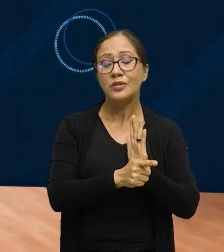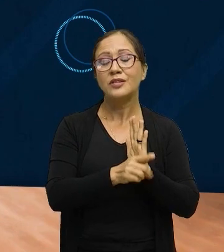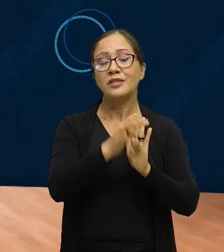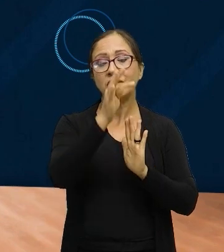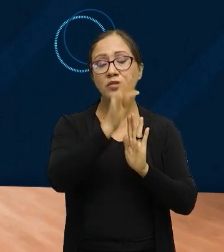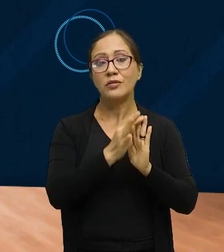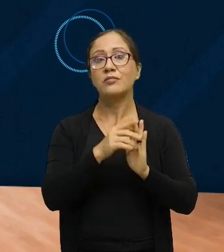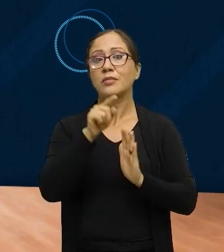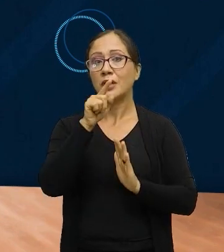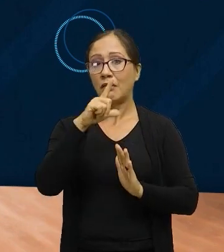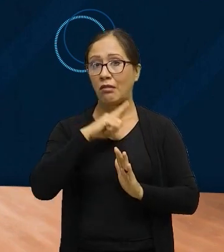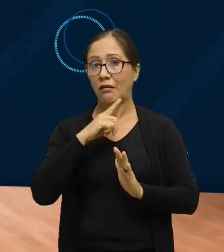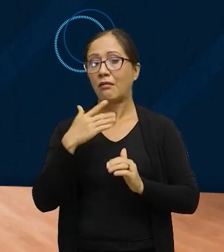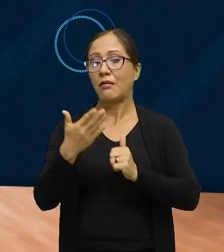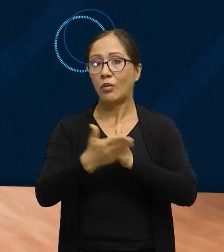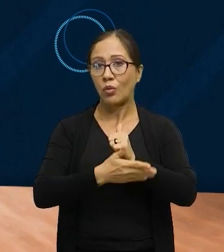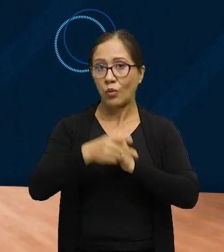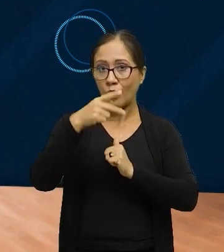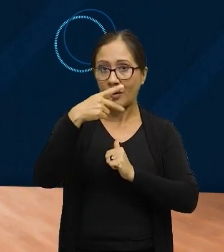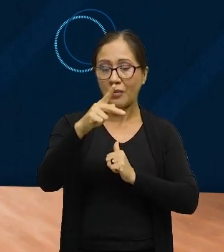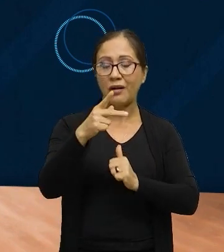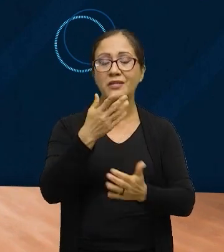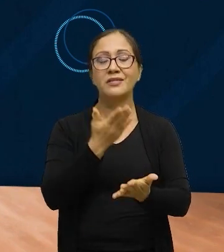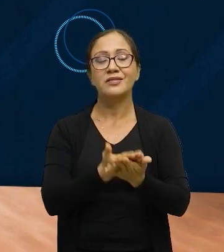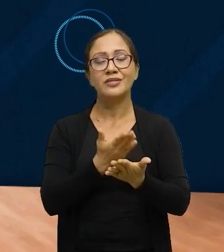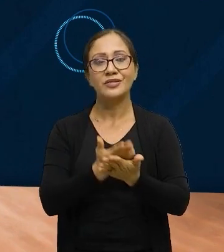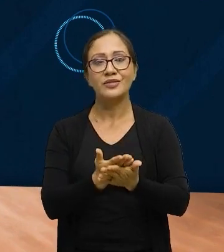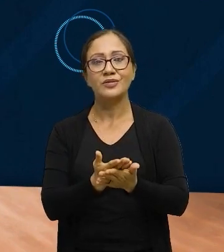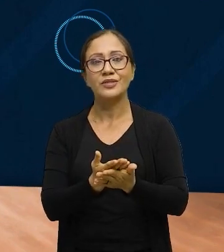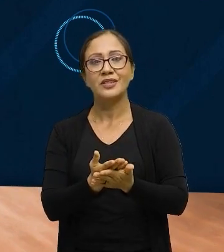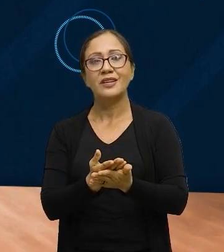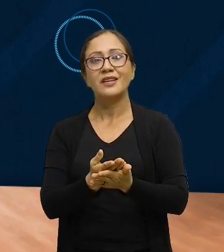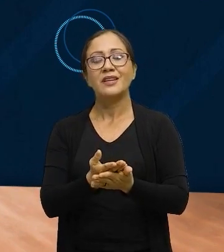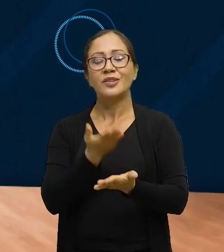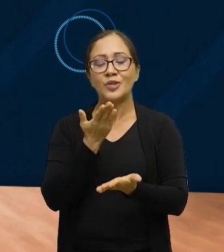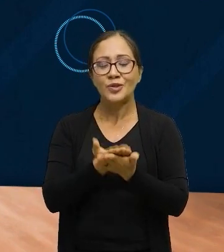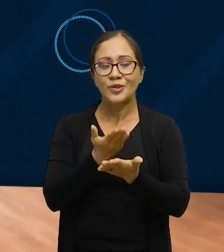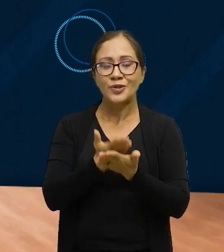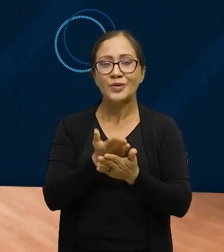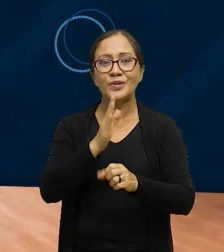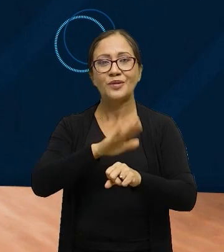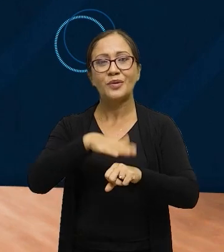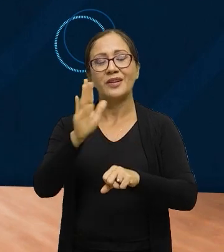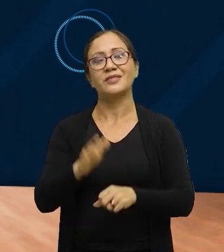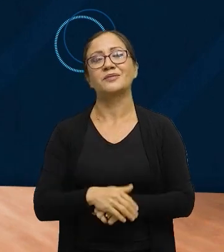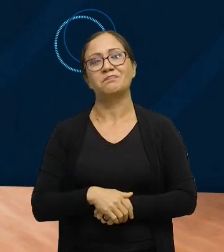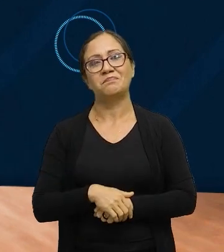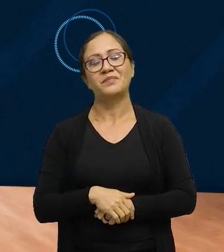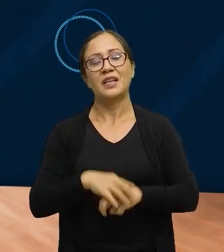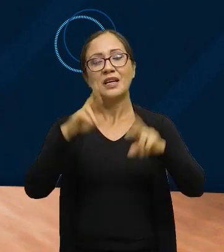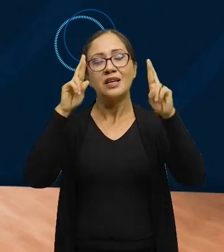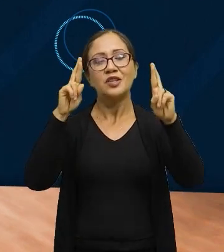Busque mais gêneros, mais leituras, para que você se sinta mais seguro. Eu